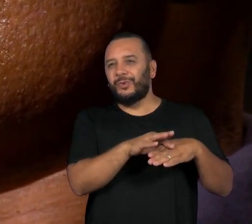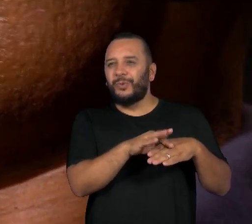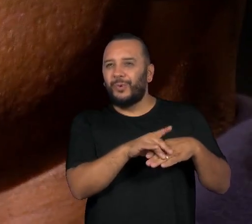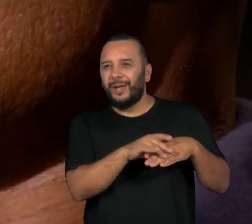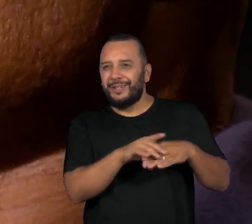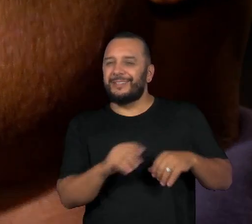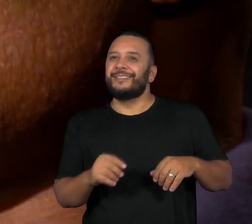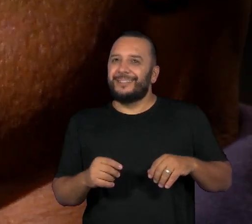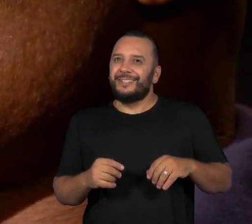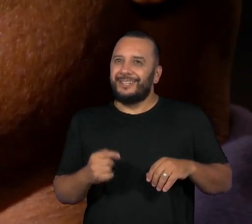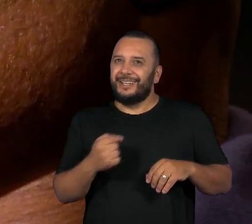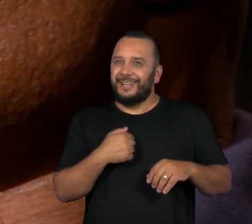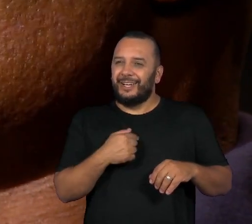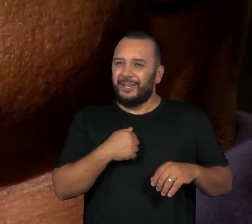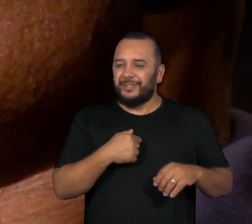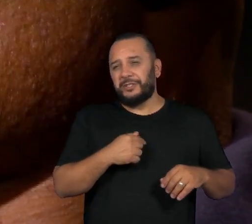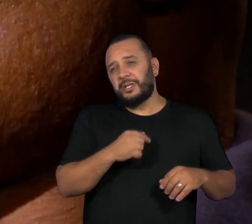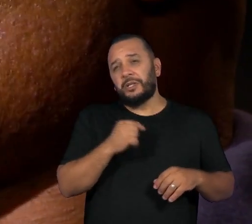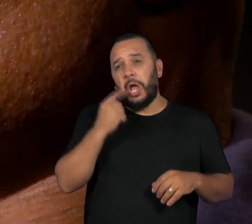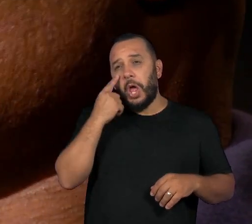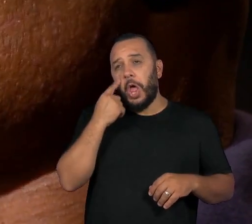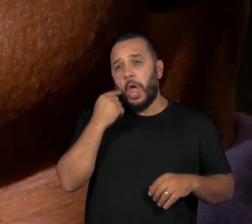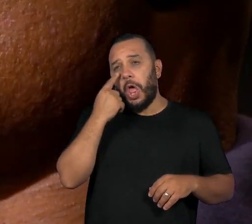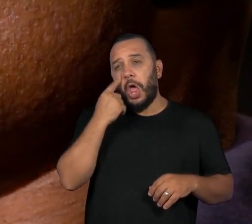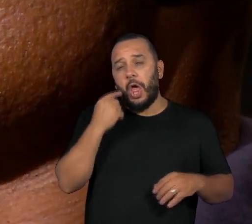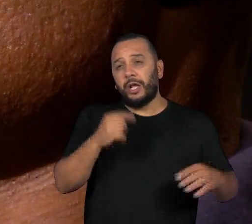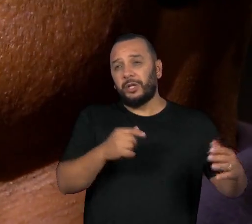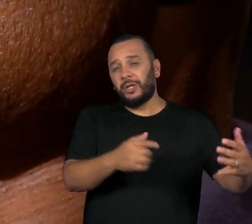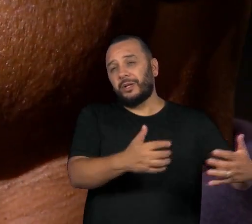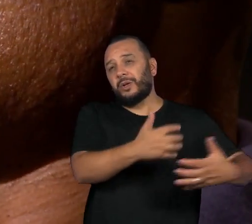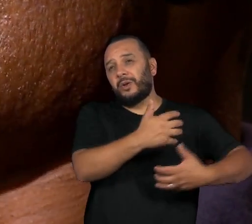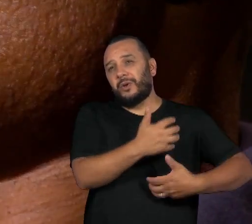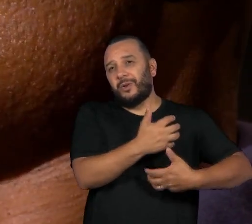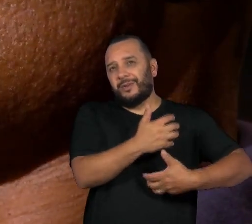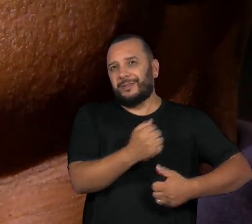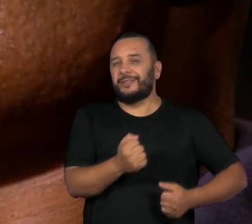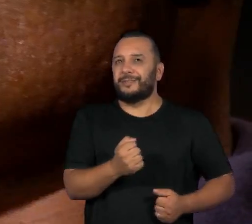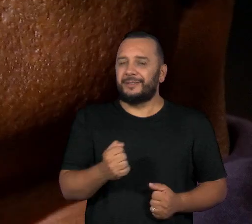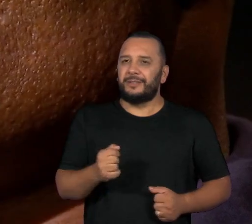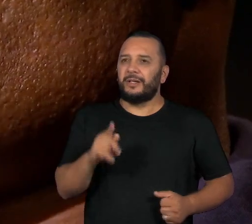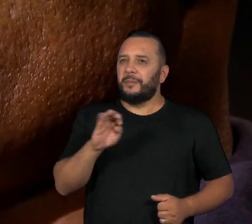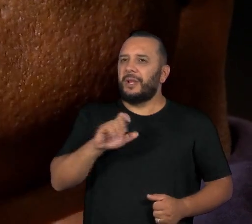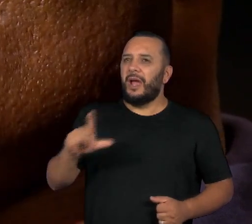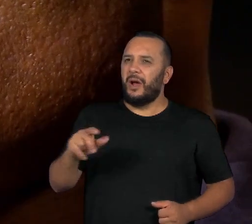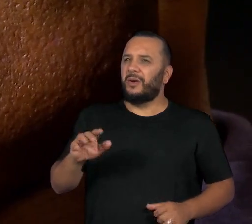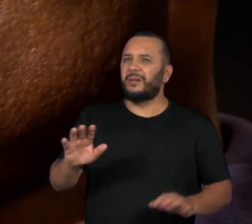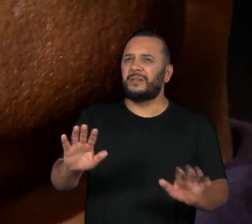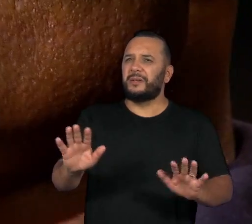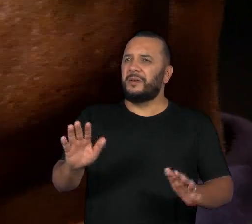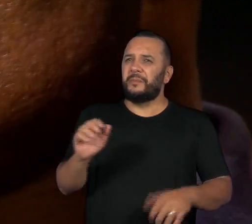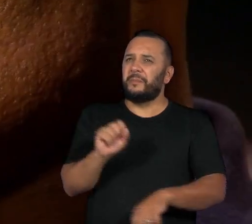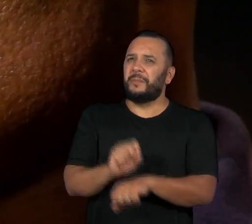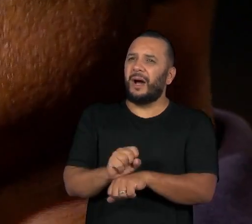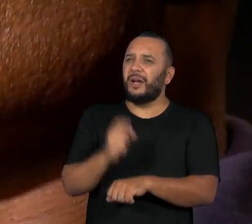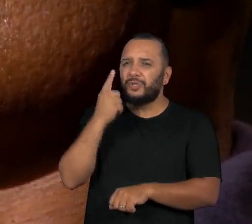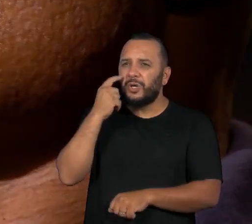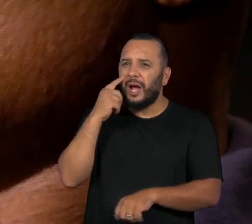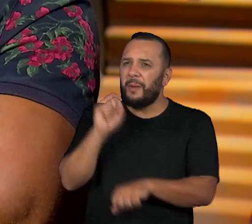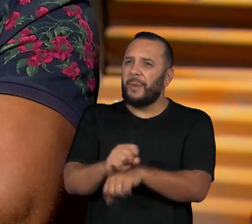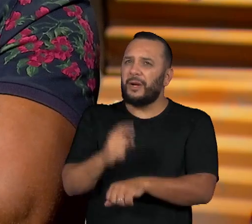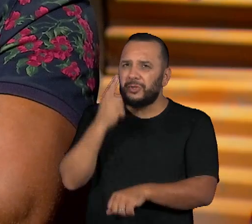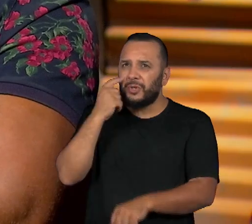aí ele tava meio manhoso, só colo, querendo colo. E aí o Gabriel, para de chorar, cara, por que você tá